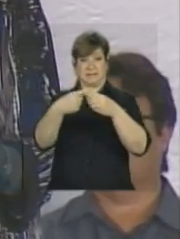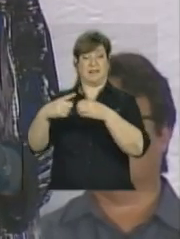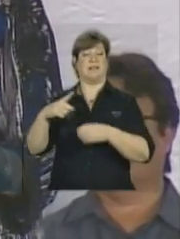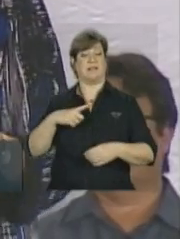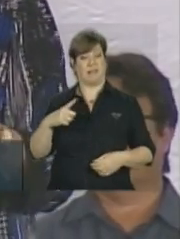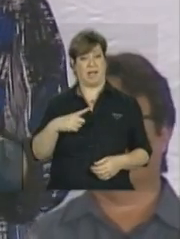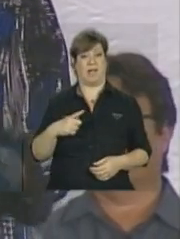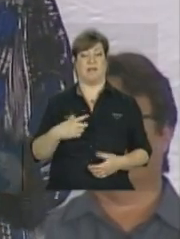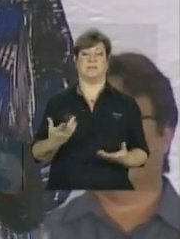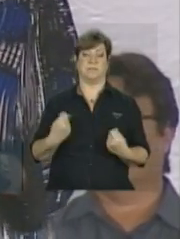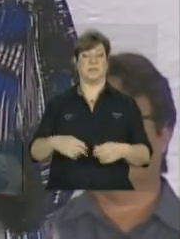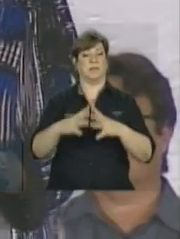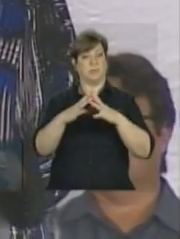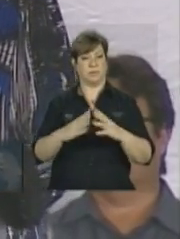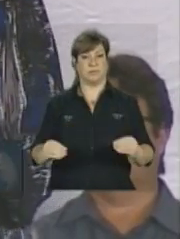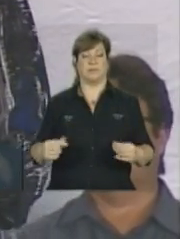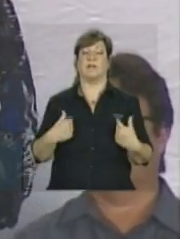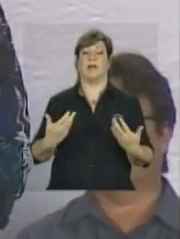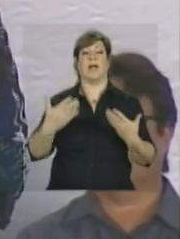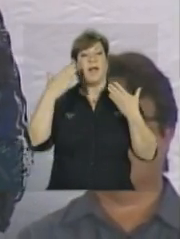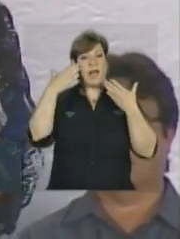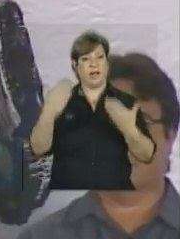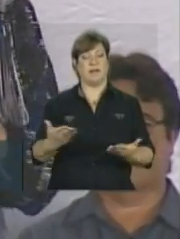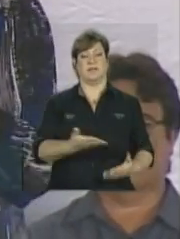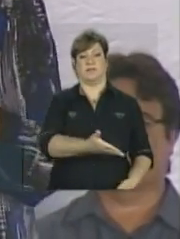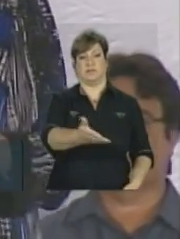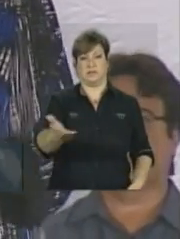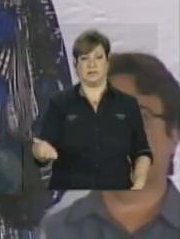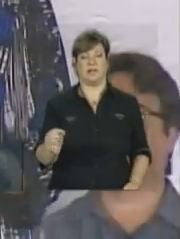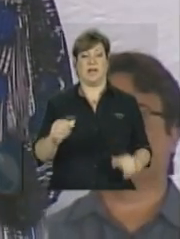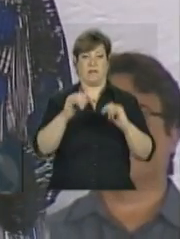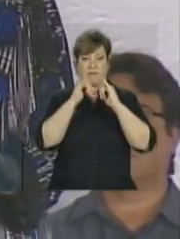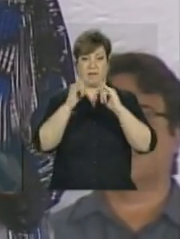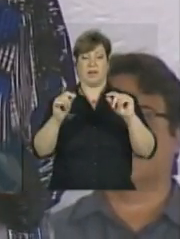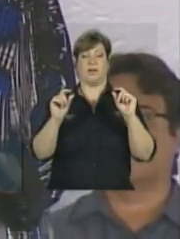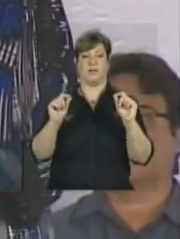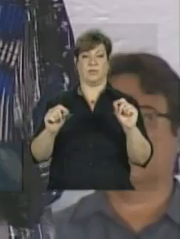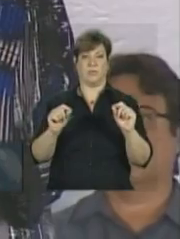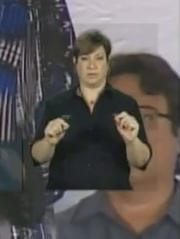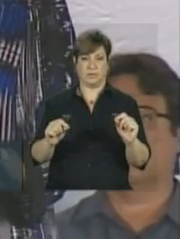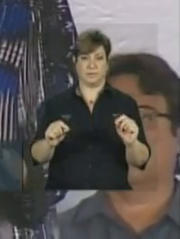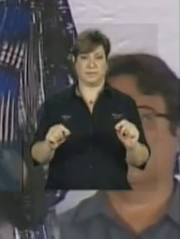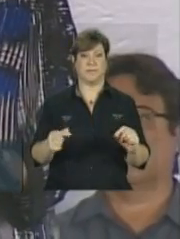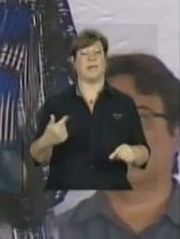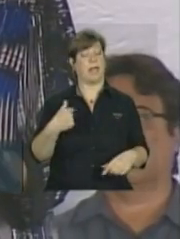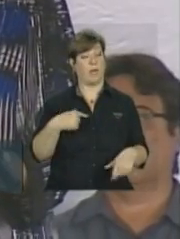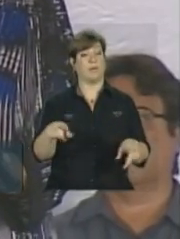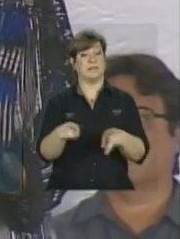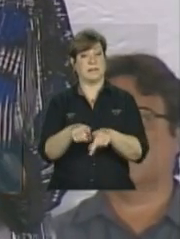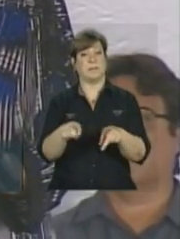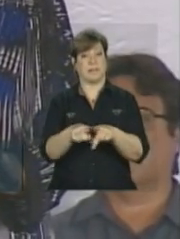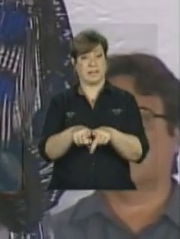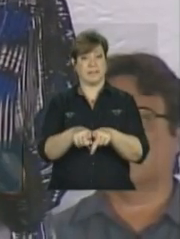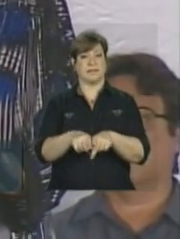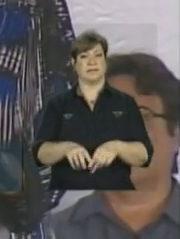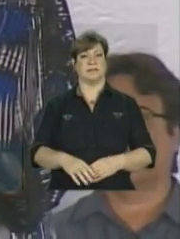têm hoje. Eu queria agradecer a vocês, dizer que eu também